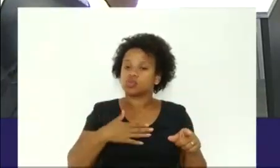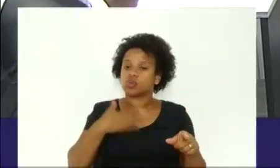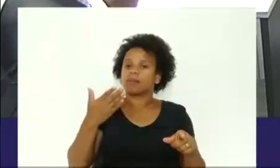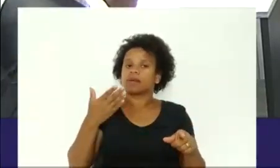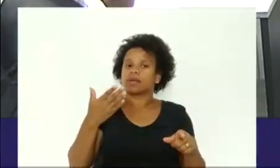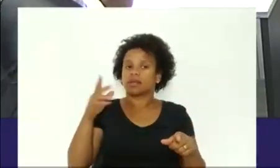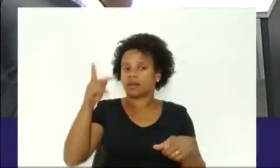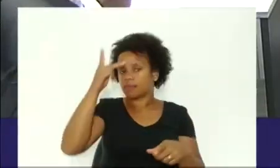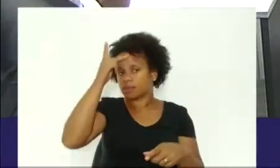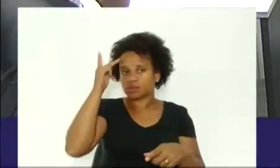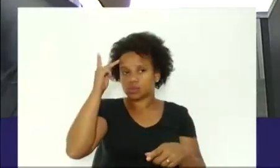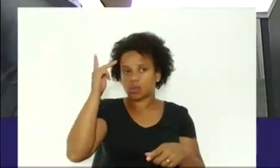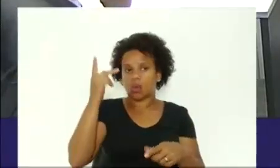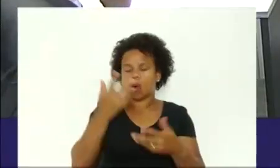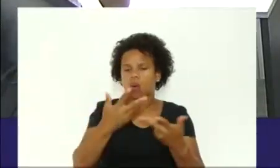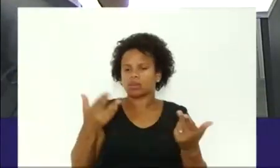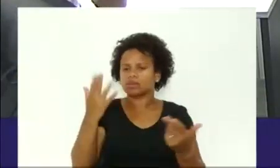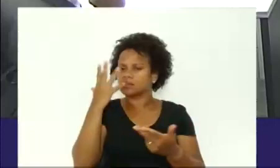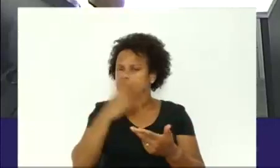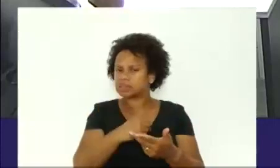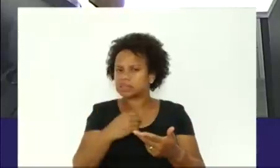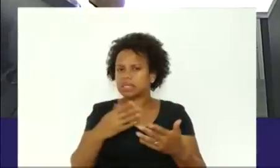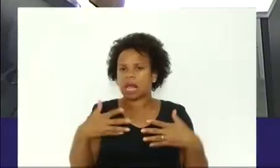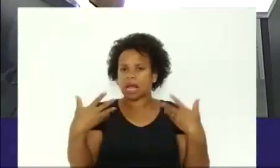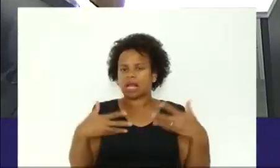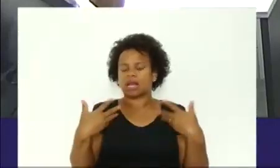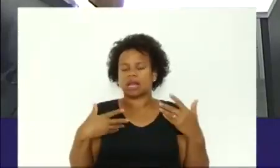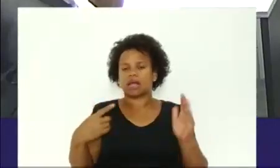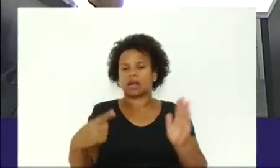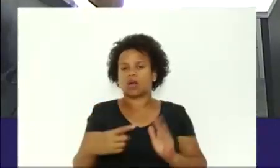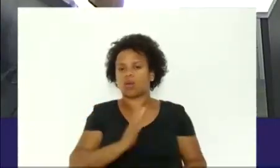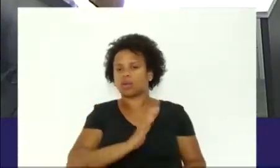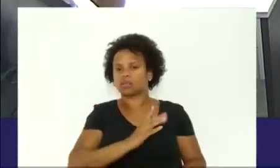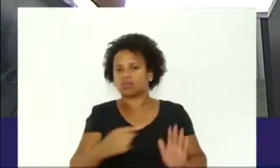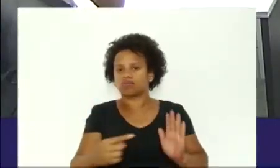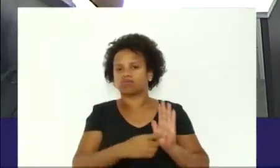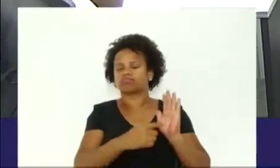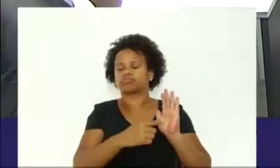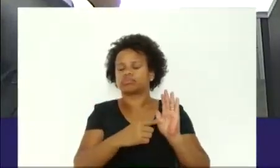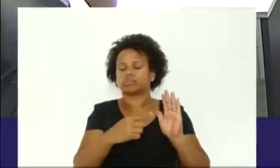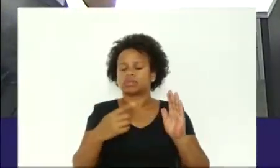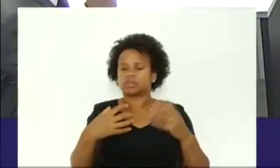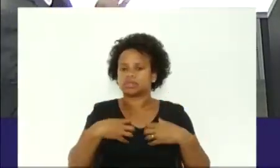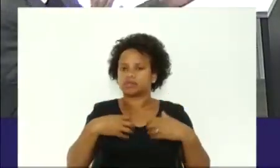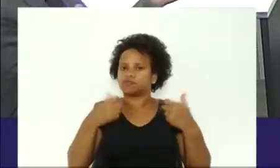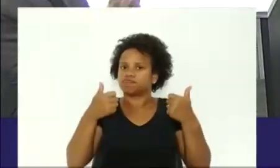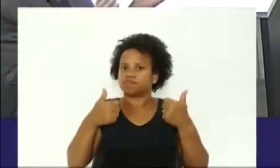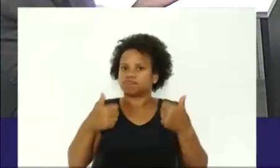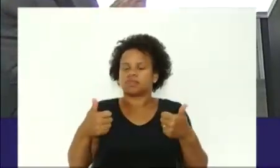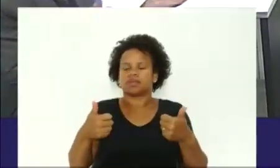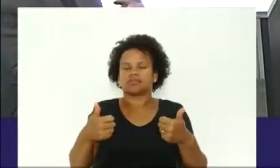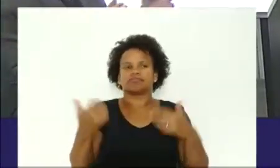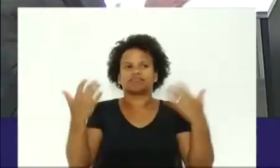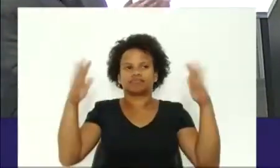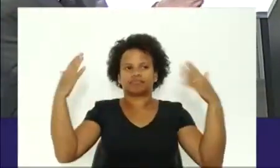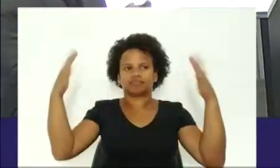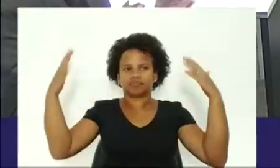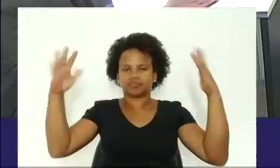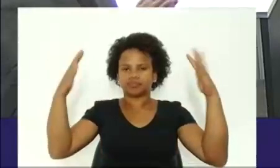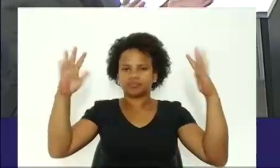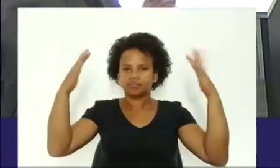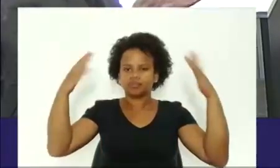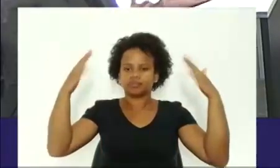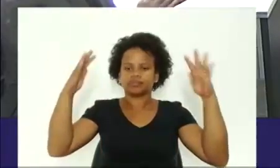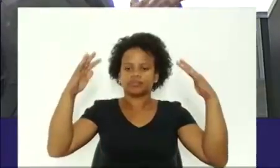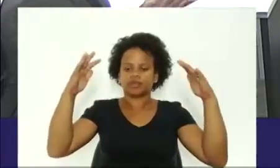e alegre que toca os corações é o que mais a realiza. Uma salva de palmas a ela.